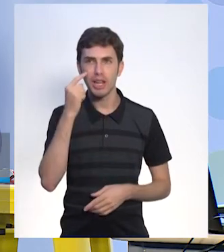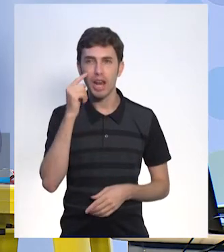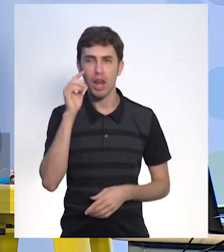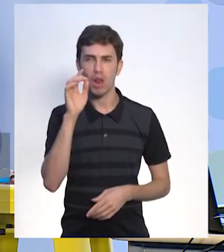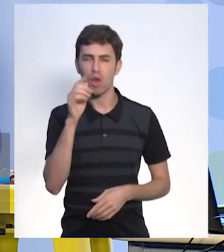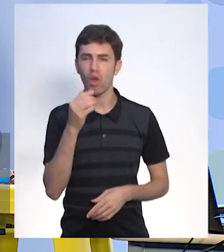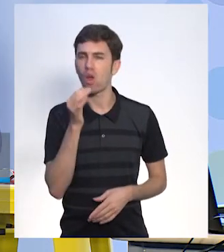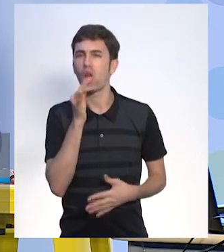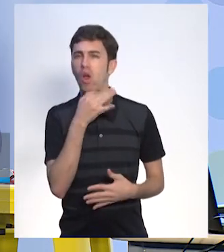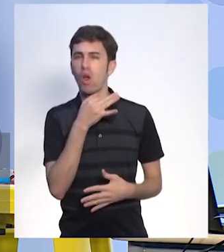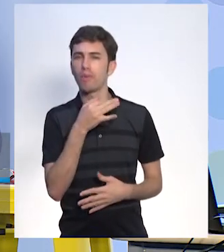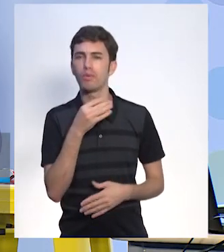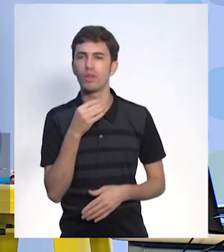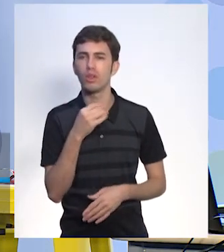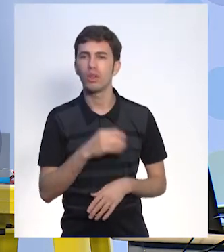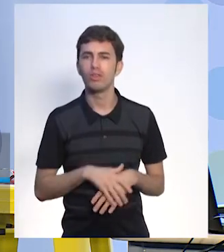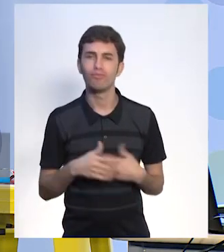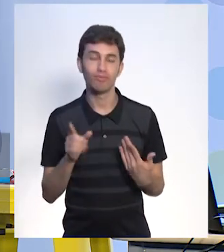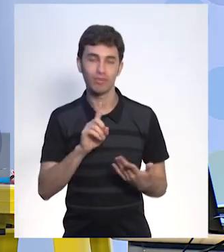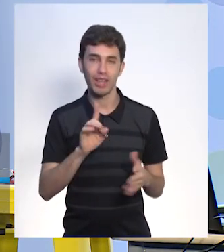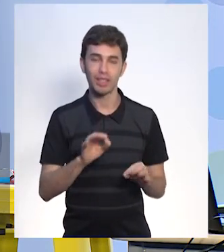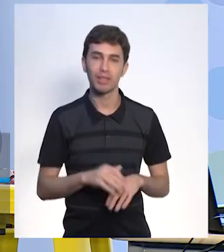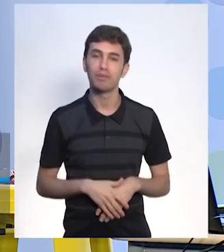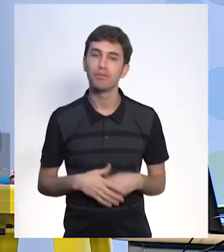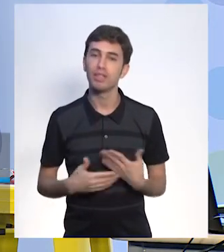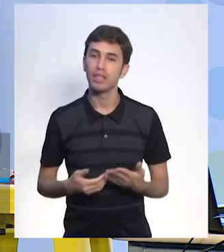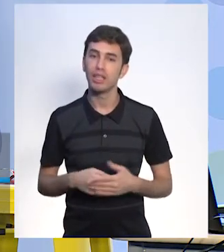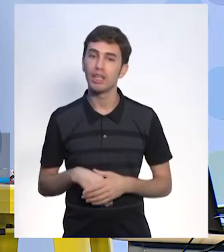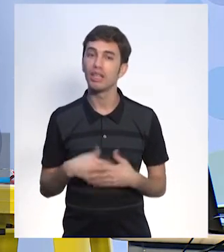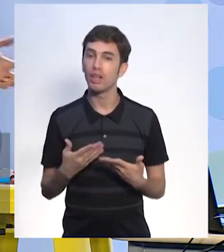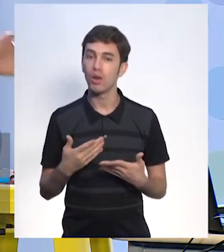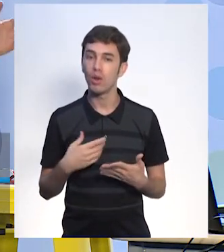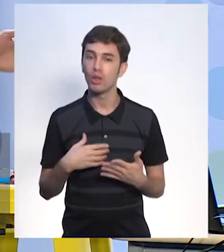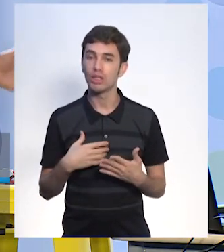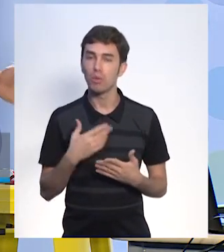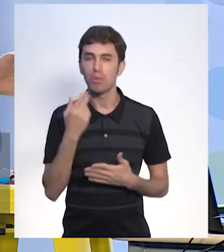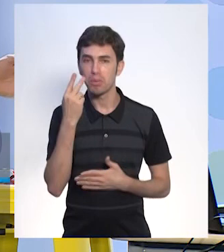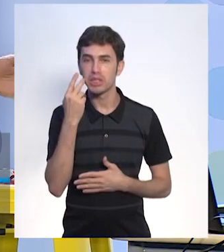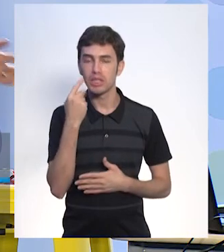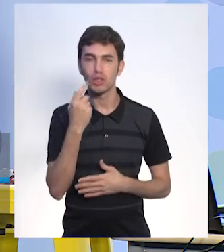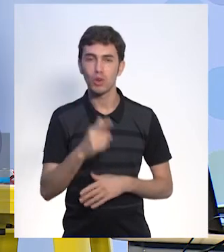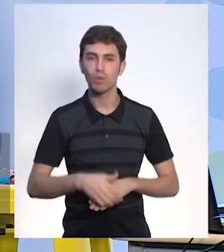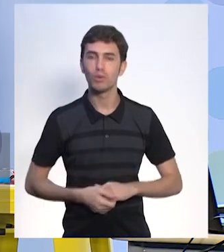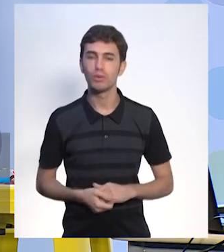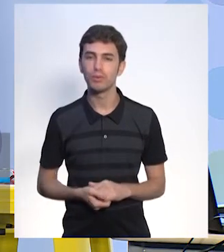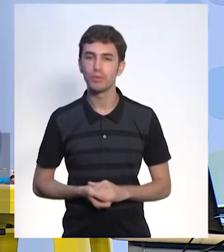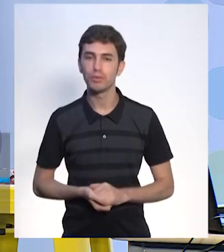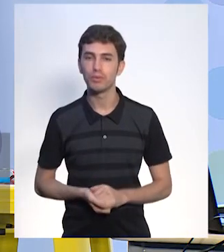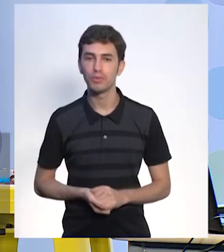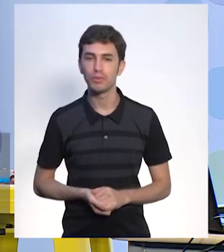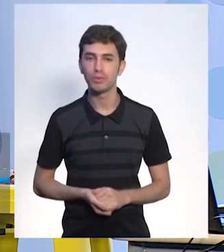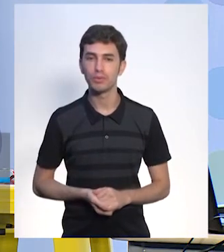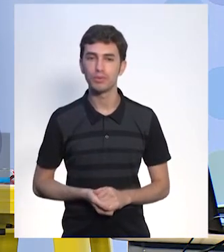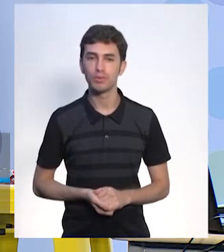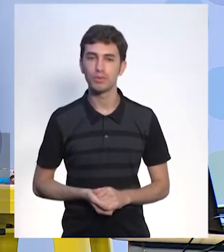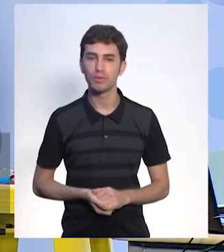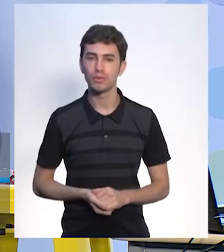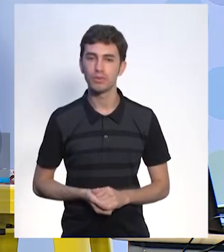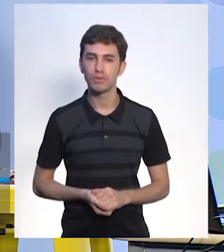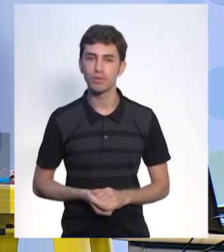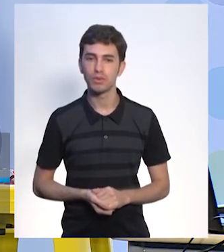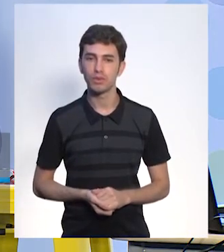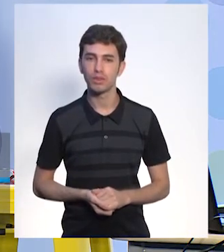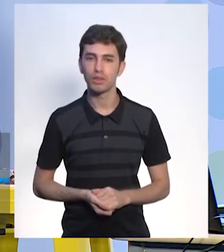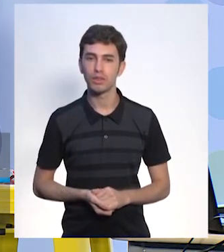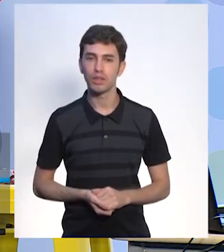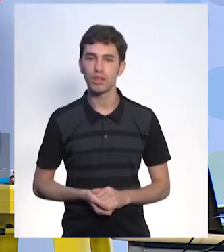quanto parece. Mas são figuras bastante recorrentes, bastante comuns. Não me lembro agora, não sei se foi o professor Hugo, que falou que eles estão com a